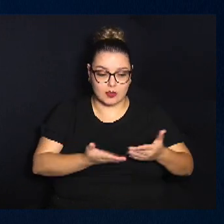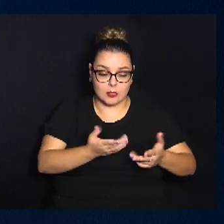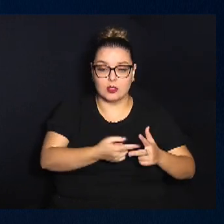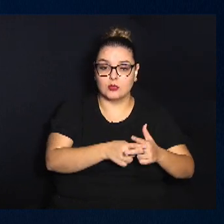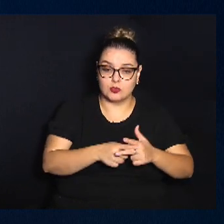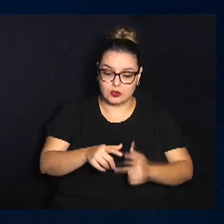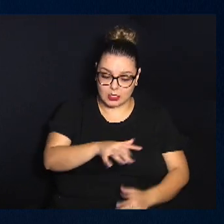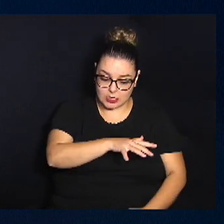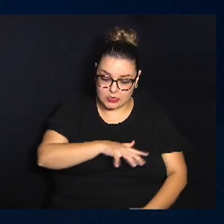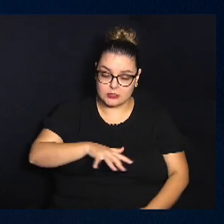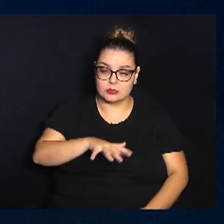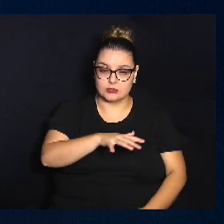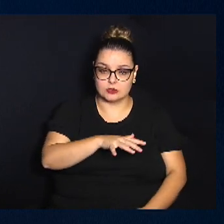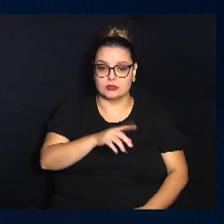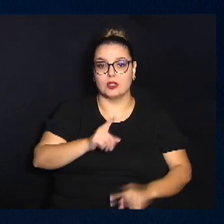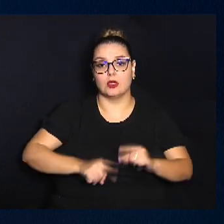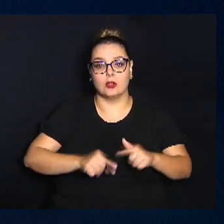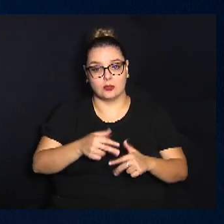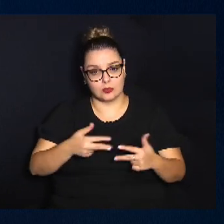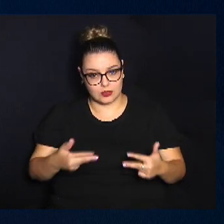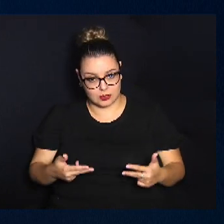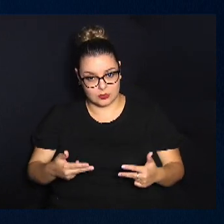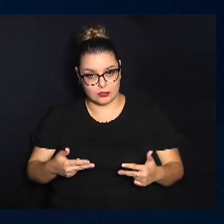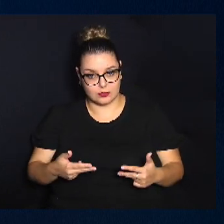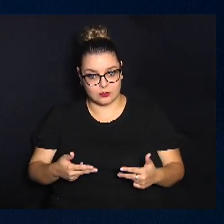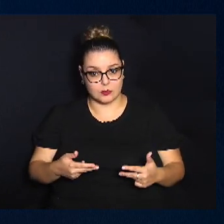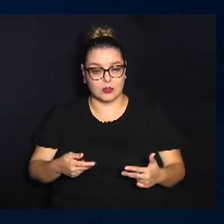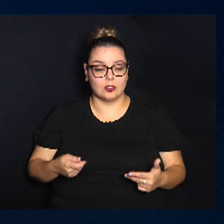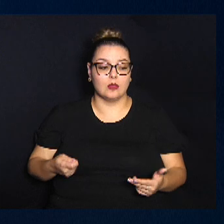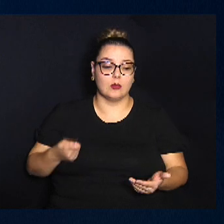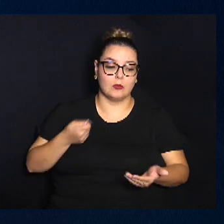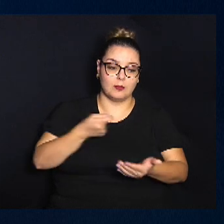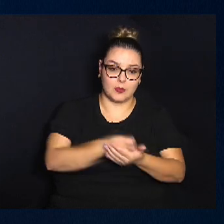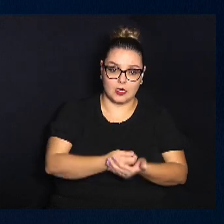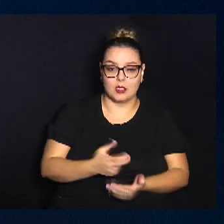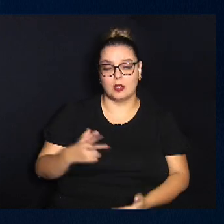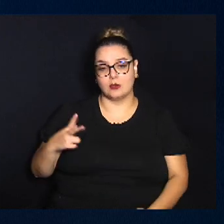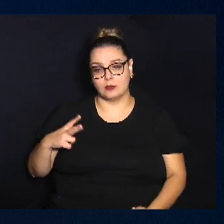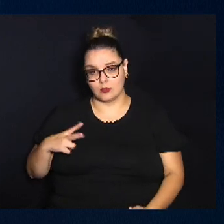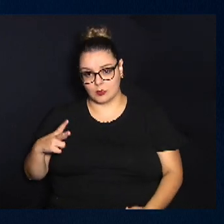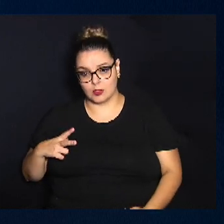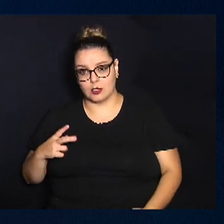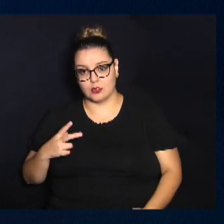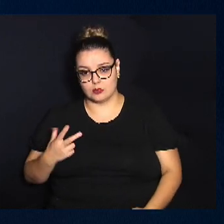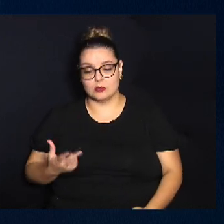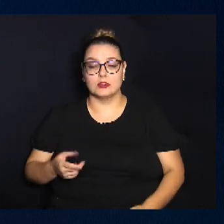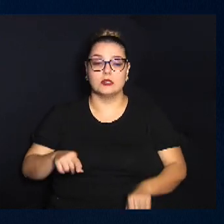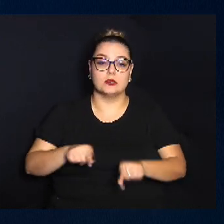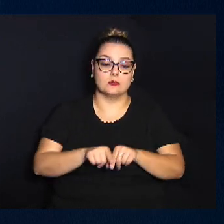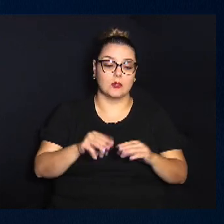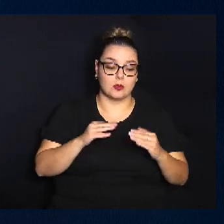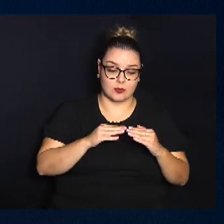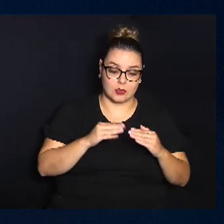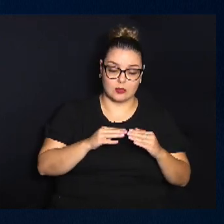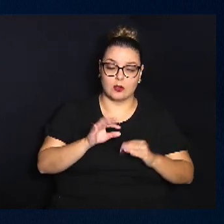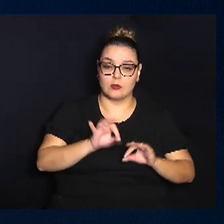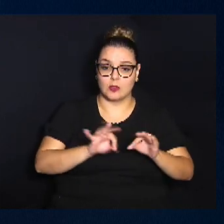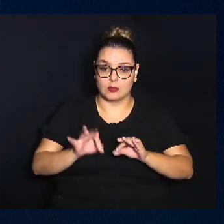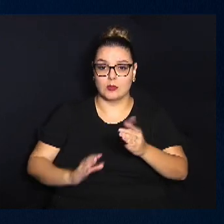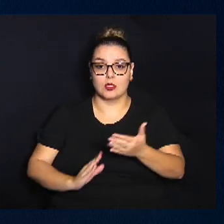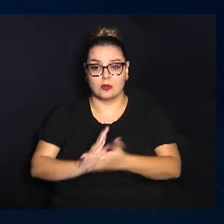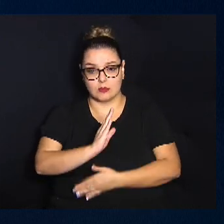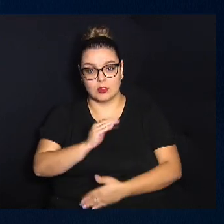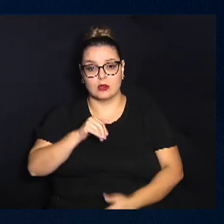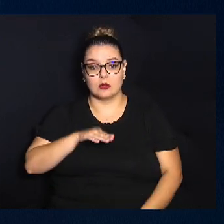da área e de seus equipamentos, custeados com recursos próprios e em conformidade com o projeto aprovado e